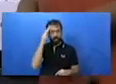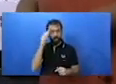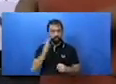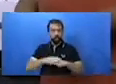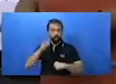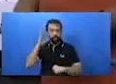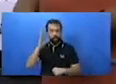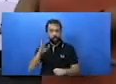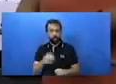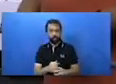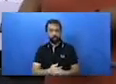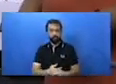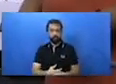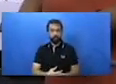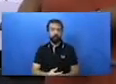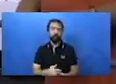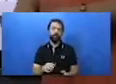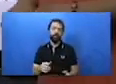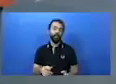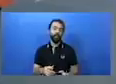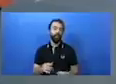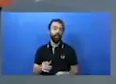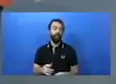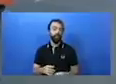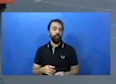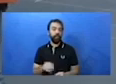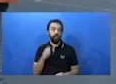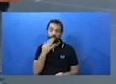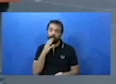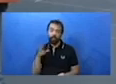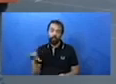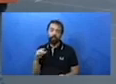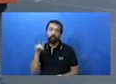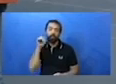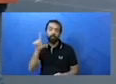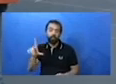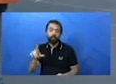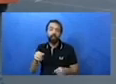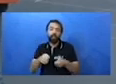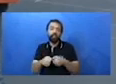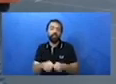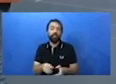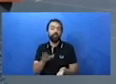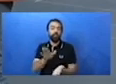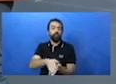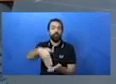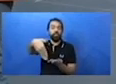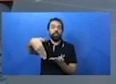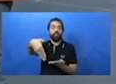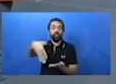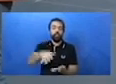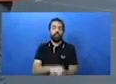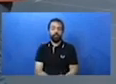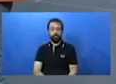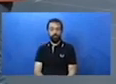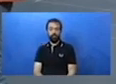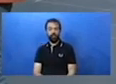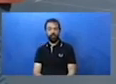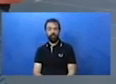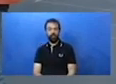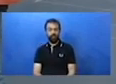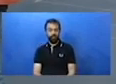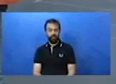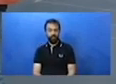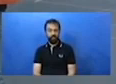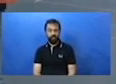Criança também faz xilogravura. Opa! Aquilo que a gente viu no vídeo lá no início, criança faz aquilo, professora?